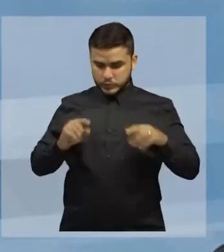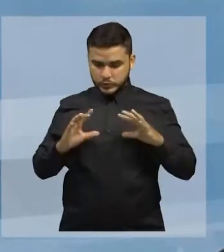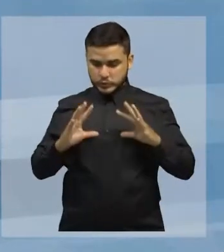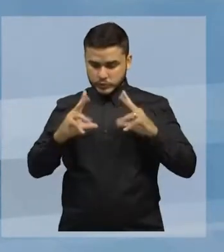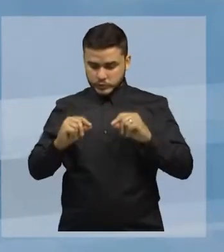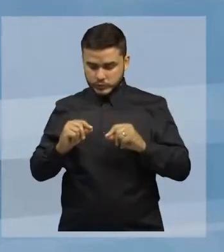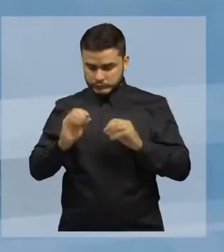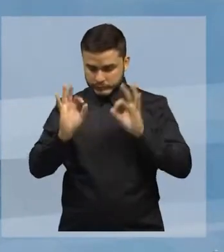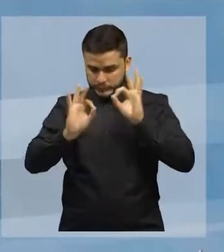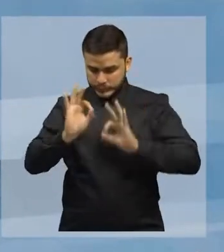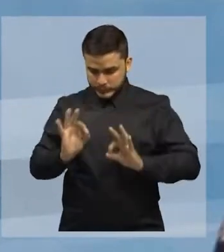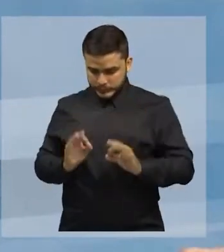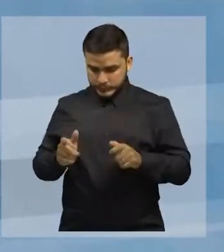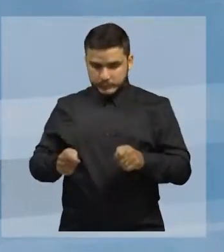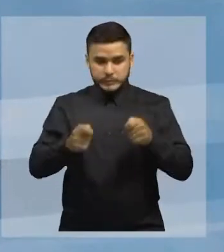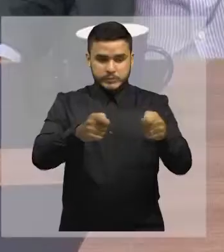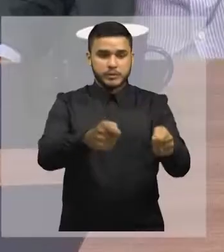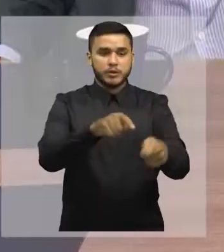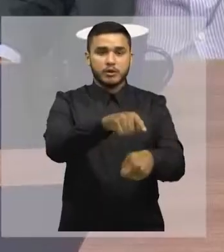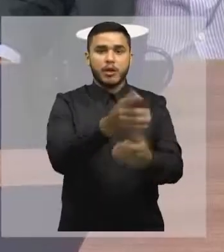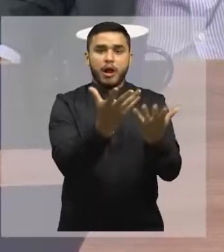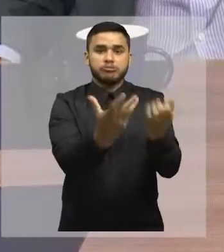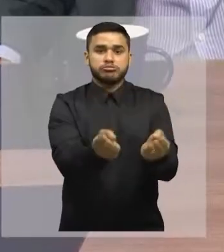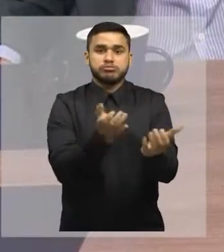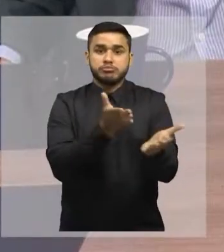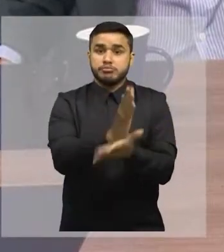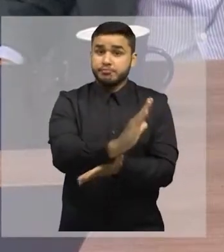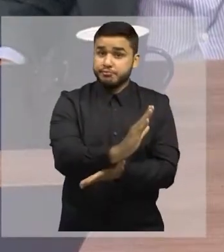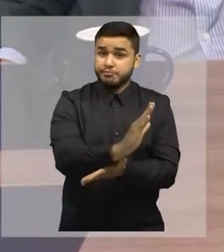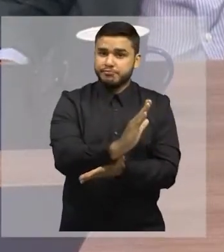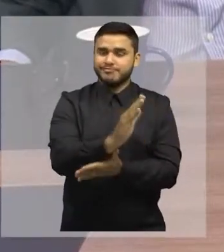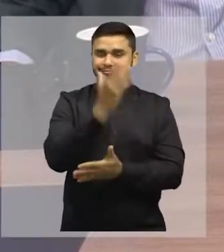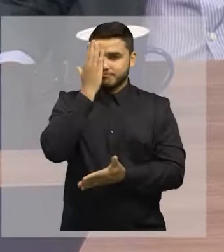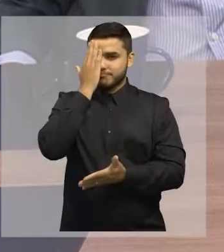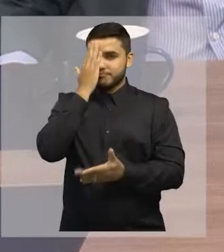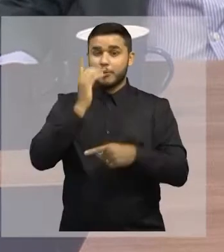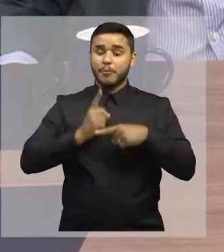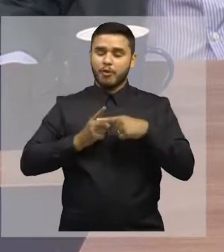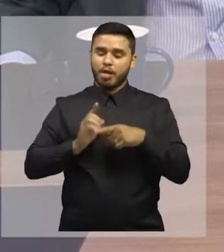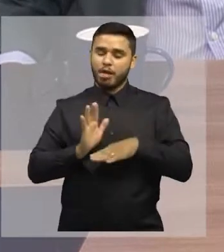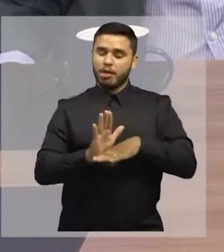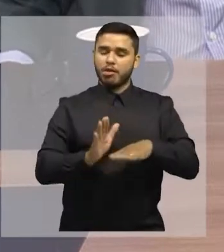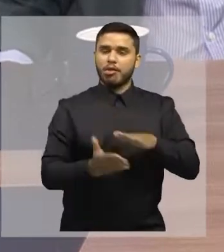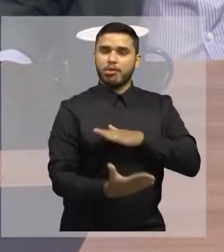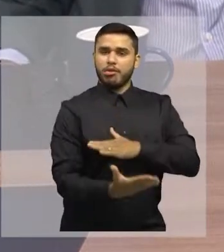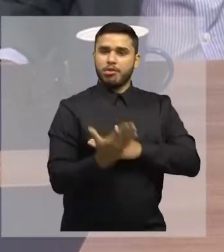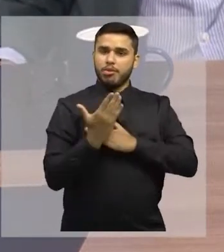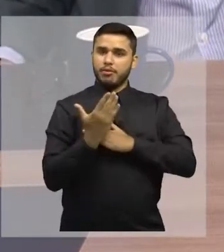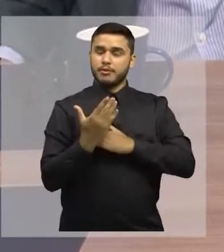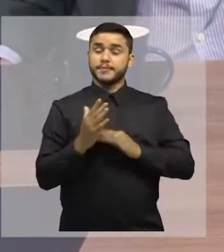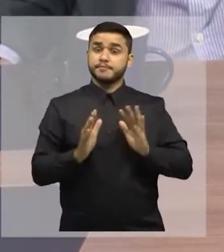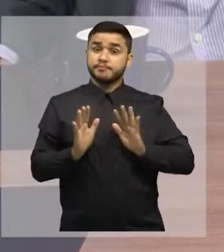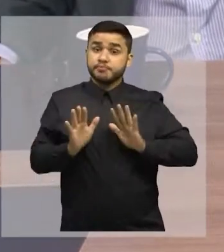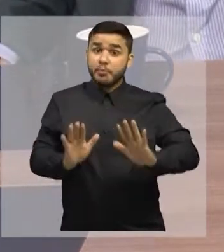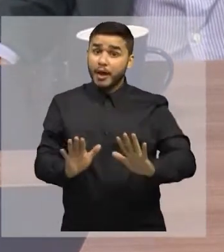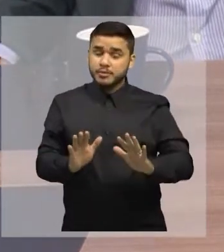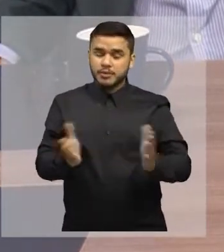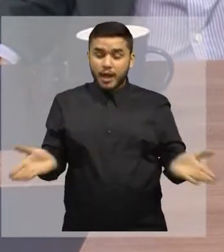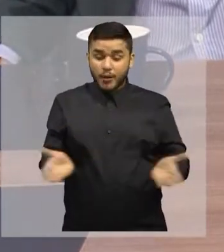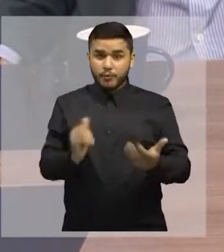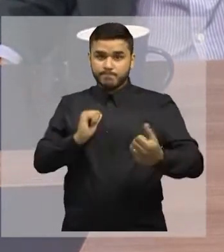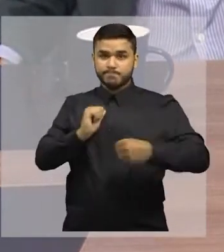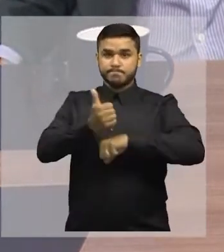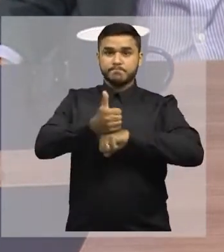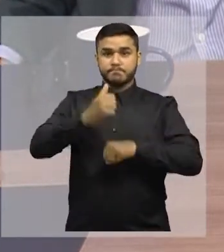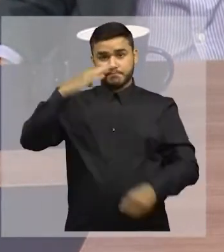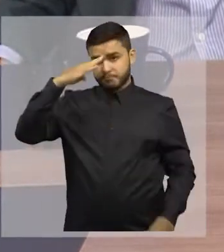país, mas o fato é que foi assim. O atual presidente tem um comportamento diferente à vez. Primeiro, na fase